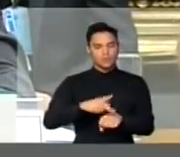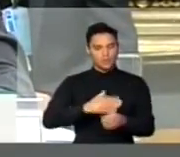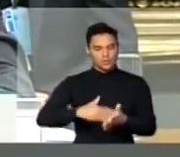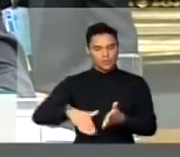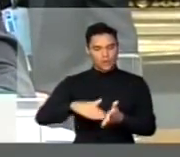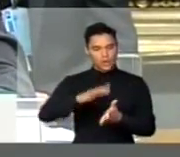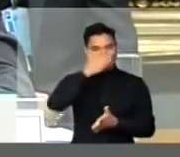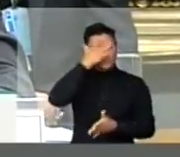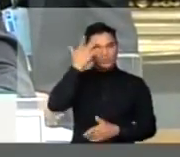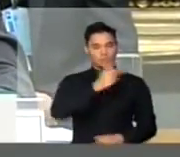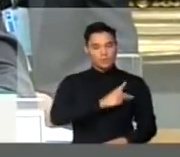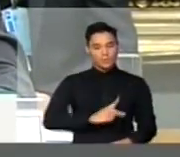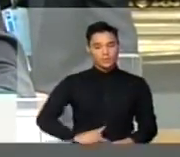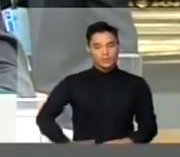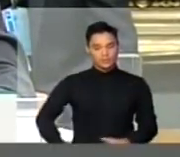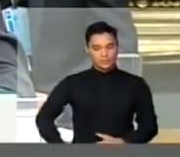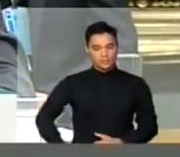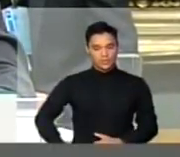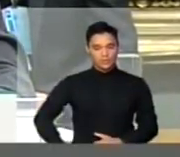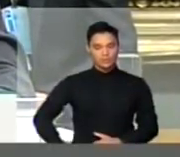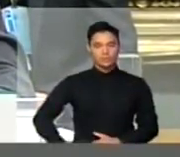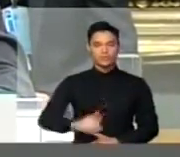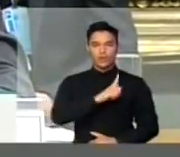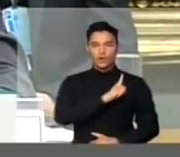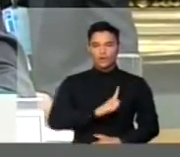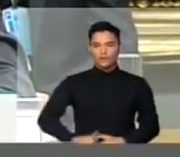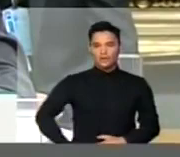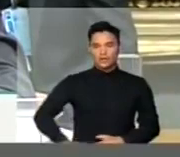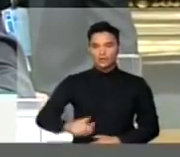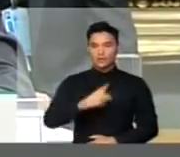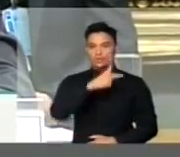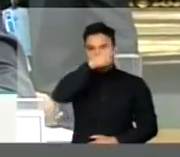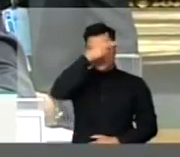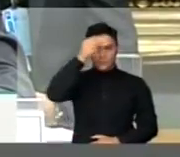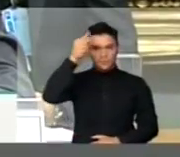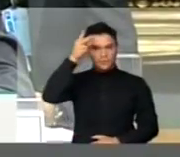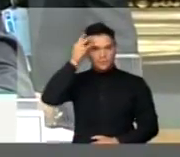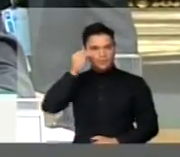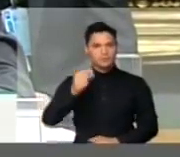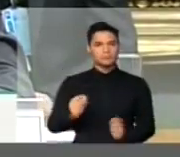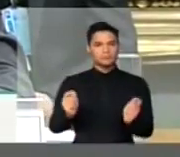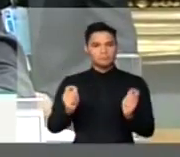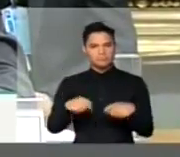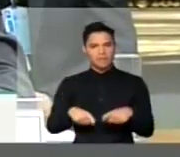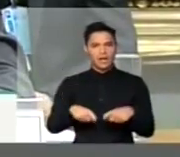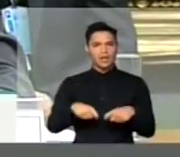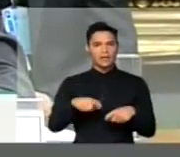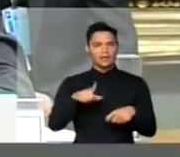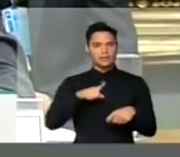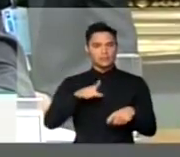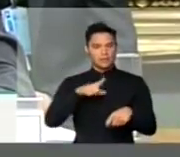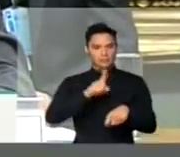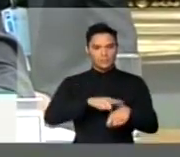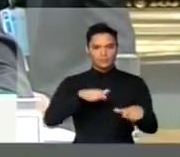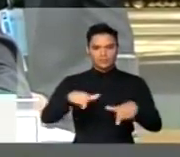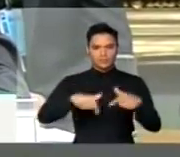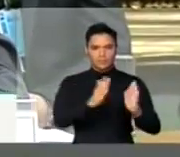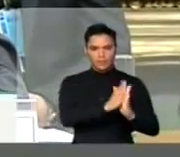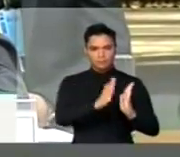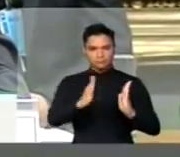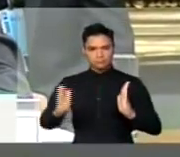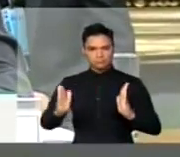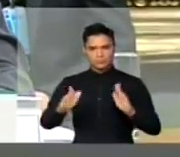os presidentes, os governadores e prefeitos podem ter tido durante seu mandato autorização